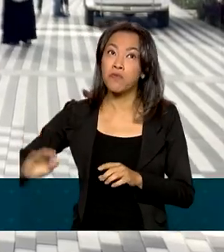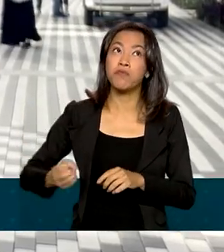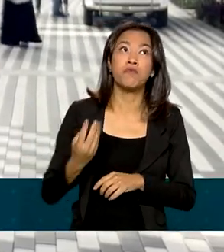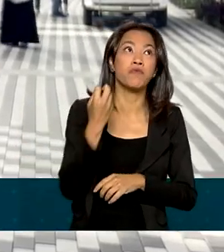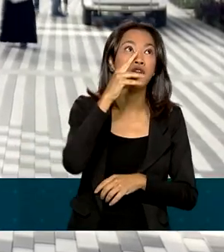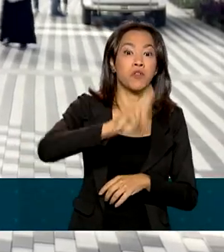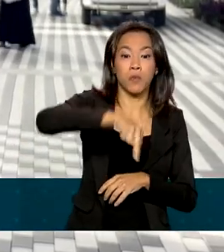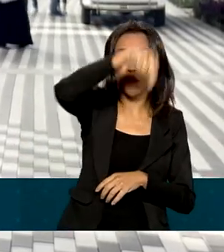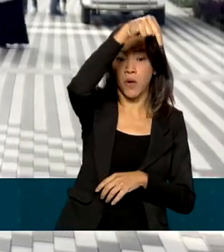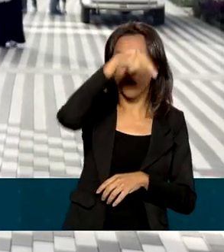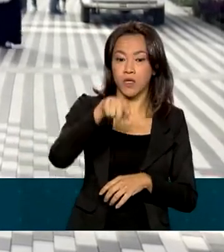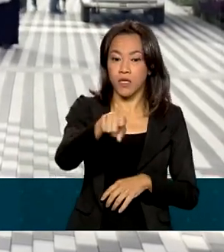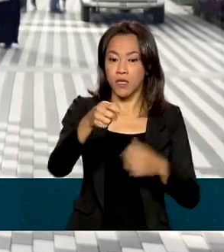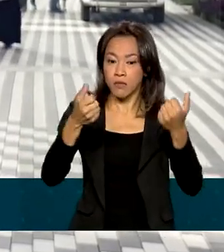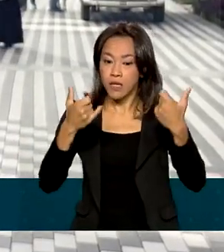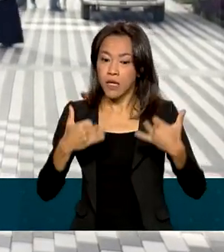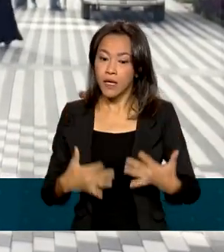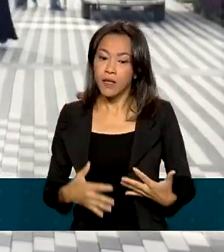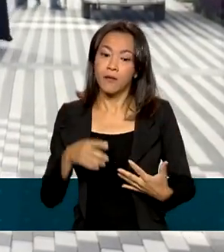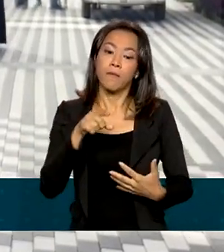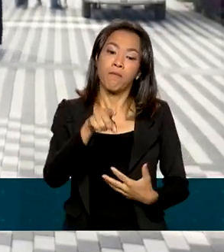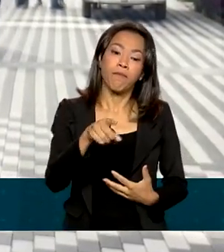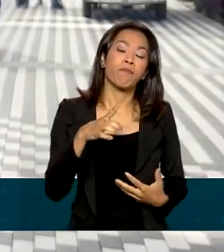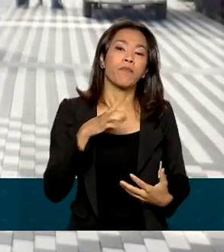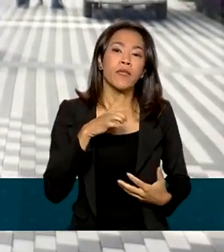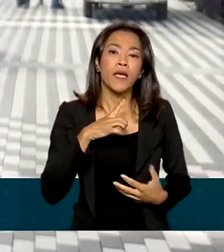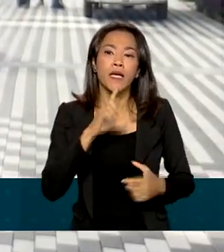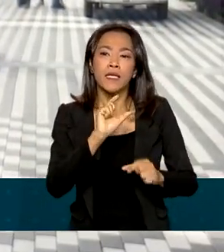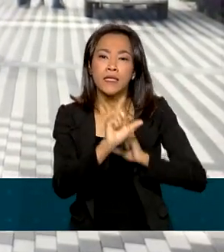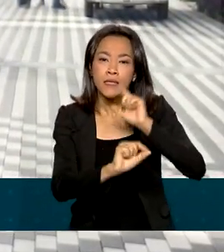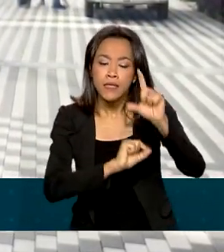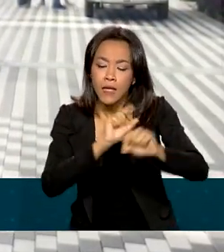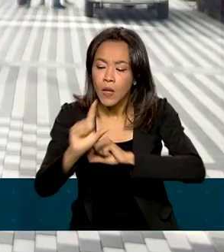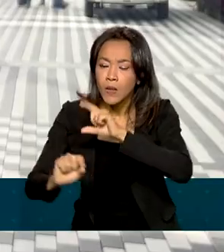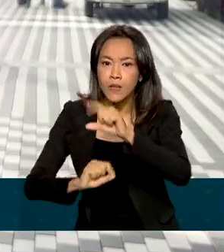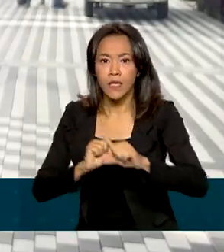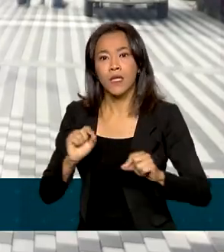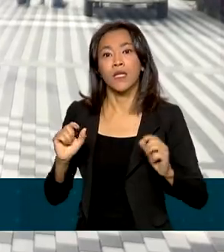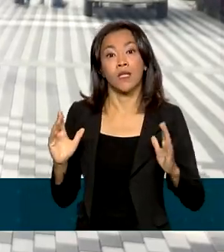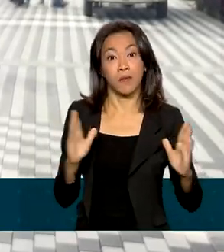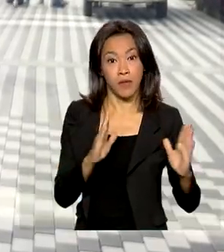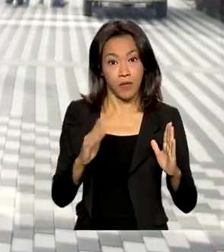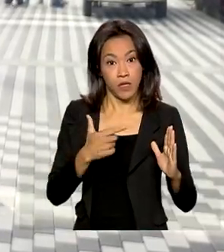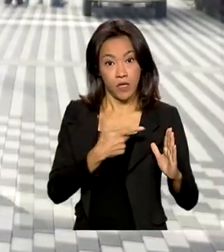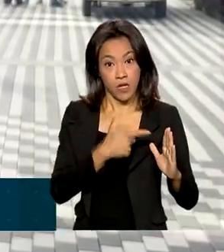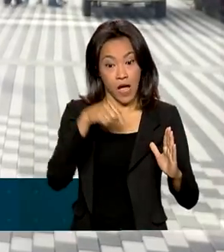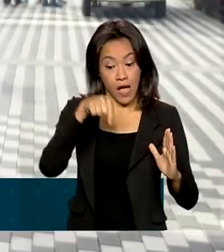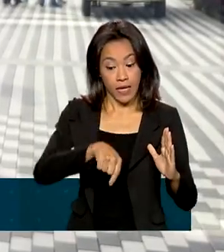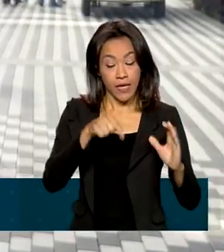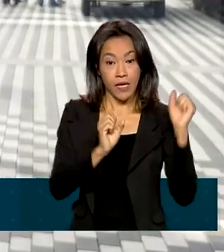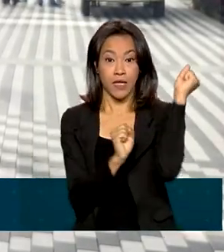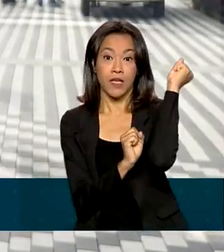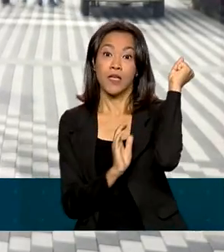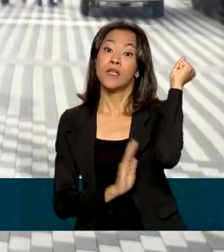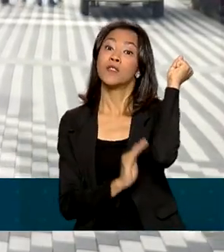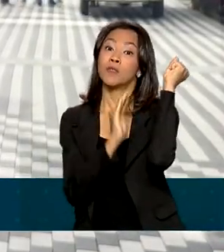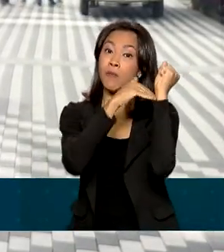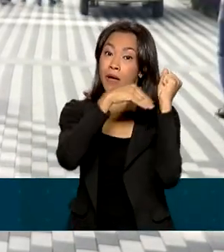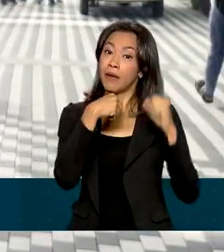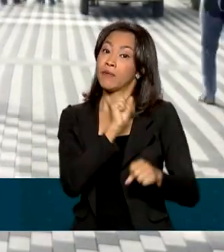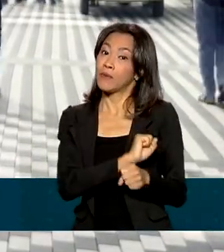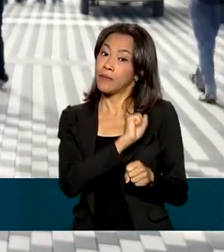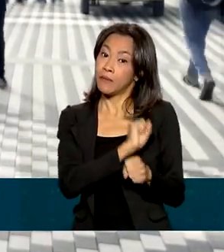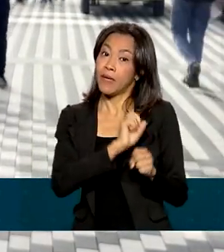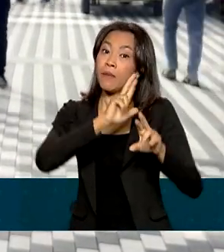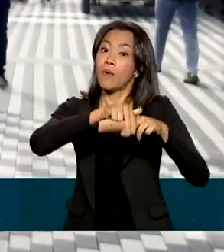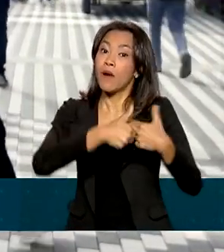cada 5 anos. Apesar de ter sido selecionada para a edição de 2020, Dubai precisou esperar, por causa da